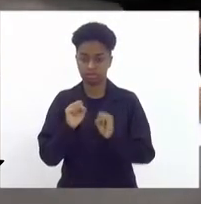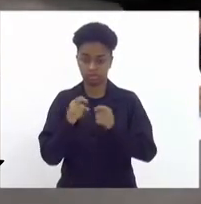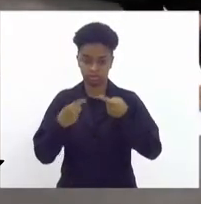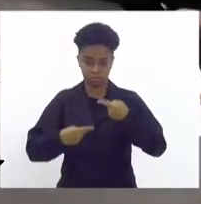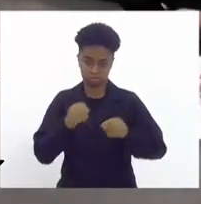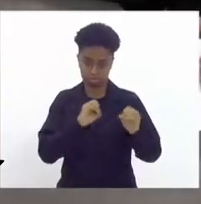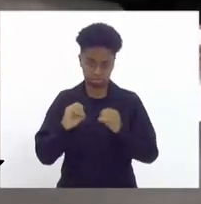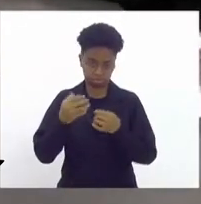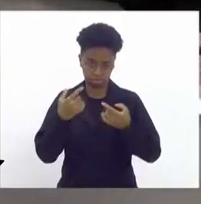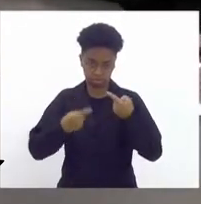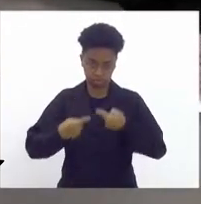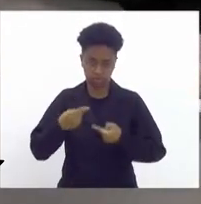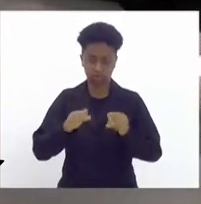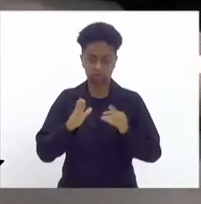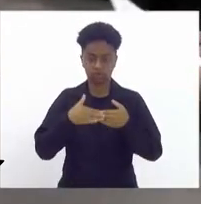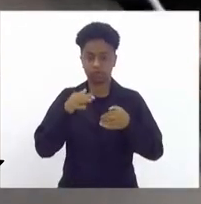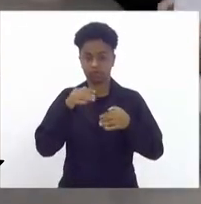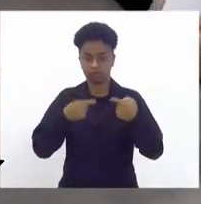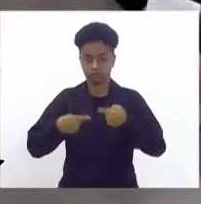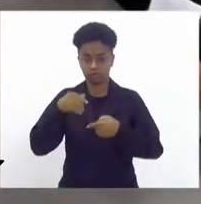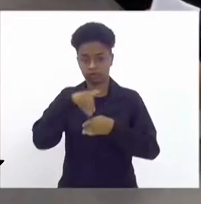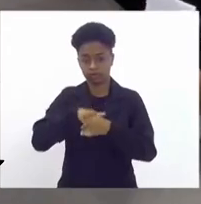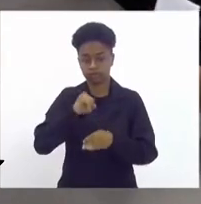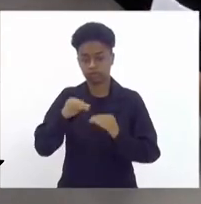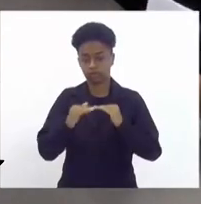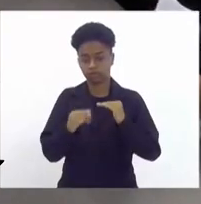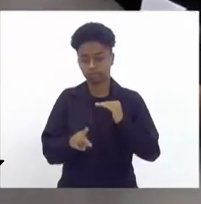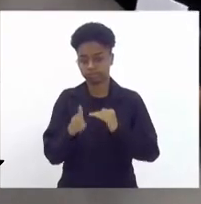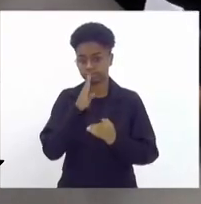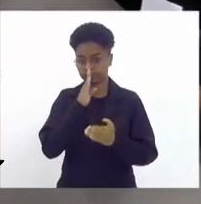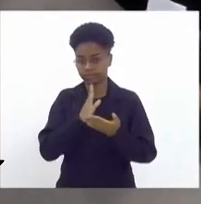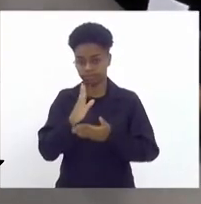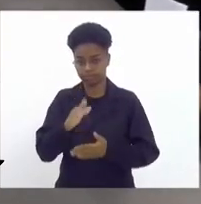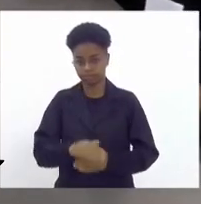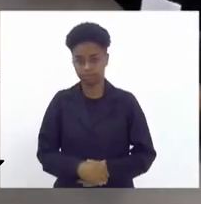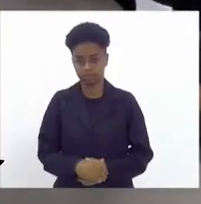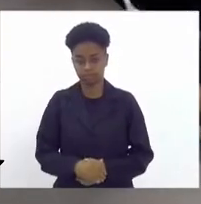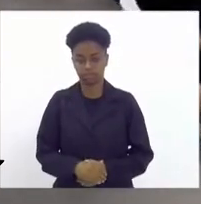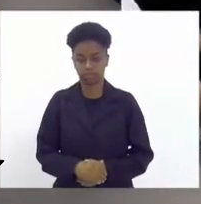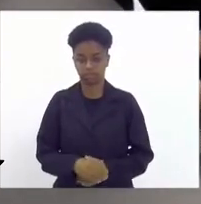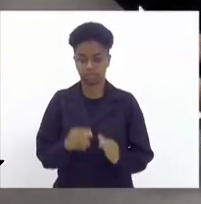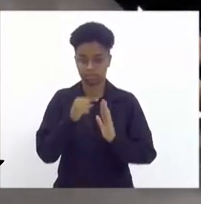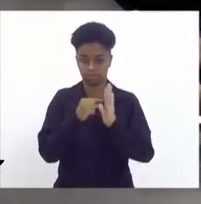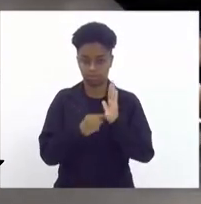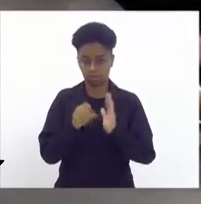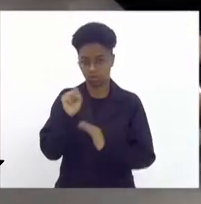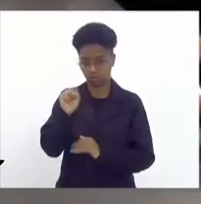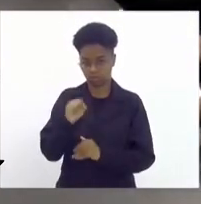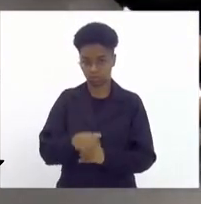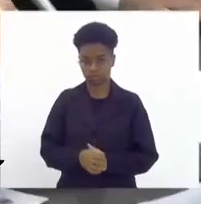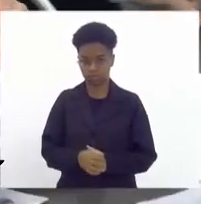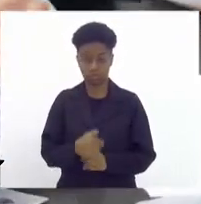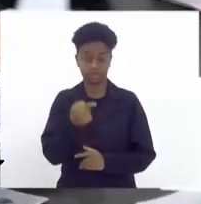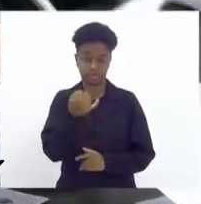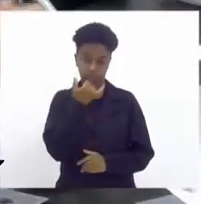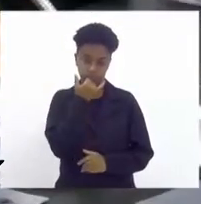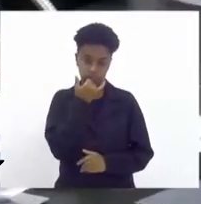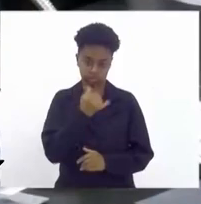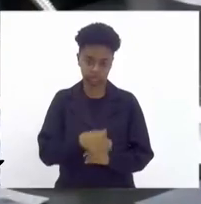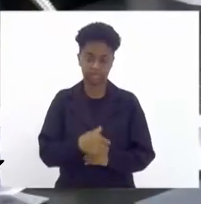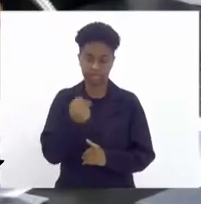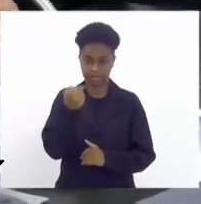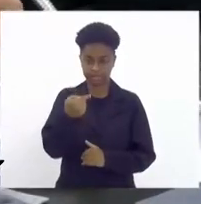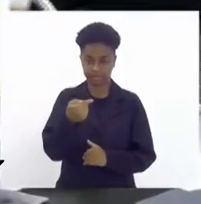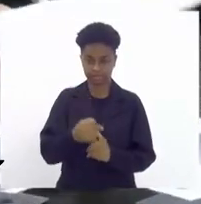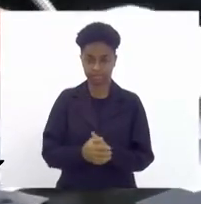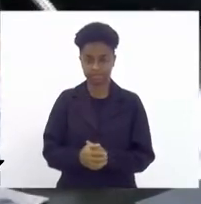quem queira discutir, encerrada a discussão. Em votação, senhores que aprovam, permaneça como estão, aprovado. Item 8 da pauta. 7, não? 7, desculpa. 7. Item 7